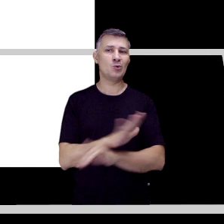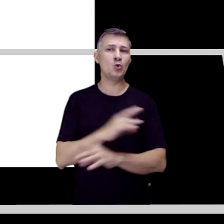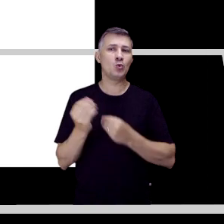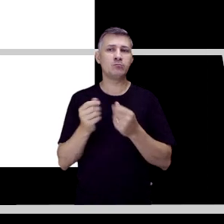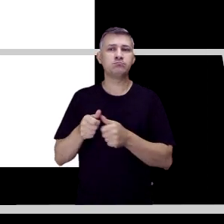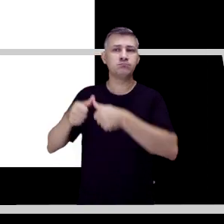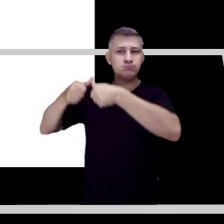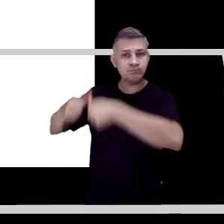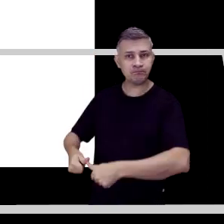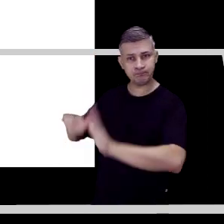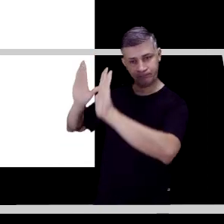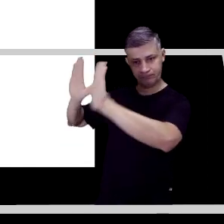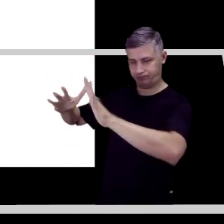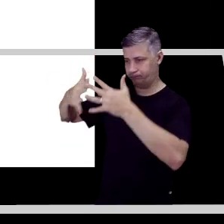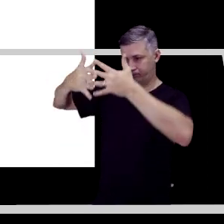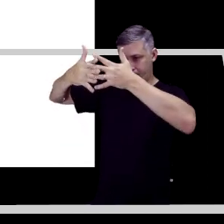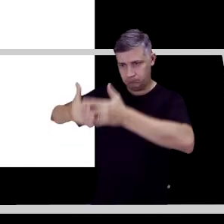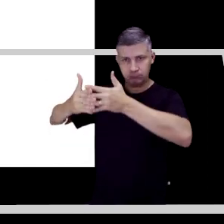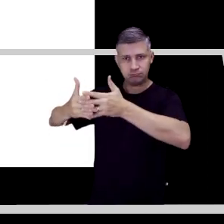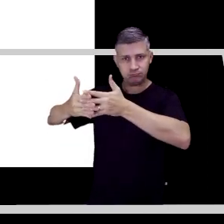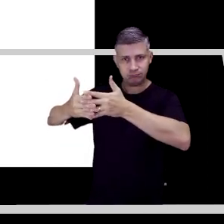está afixada